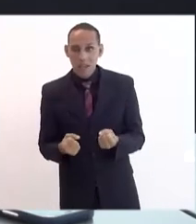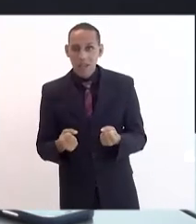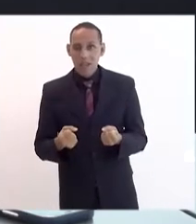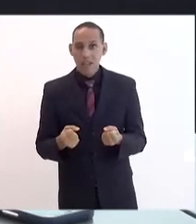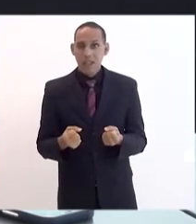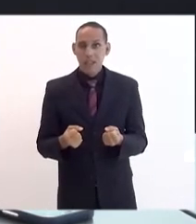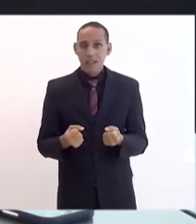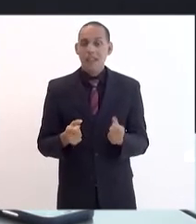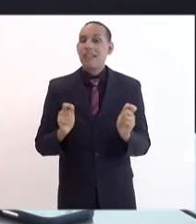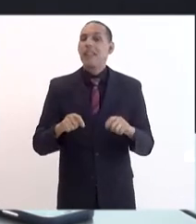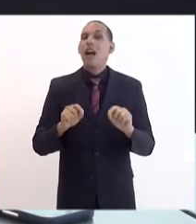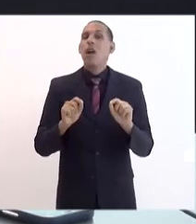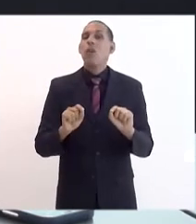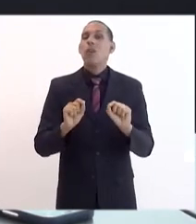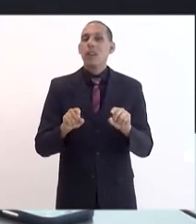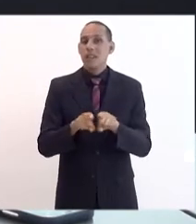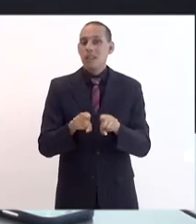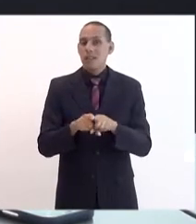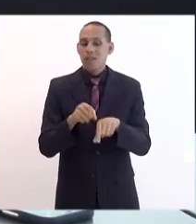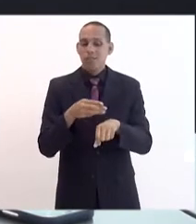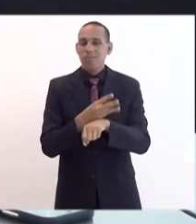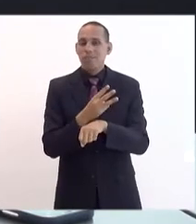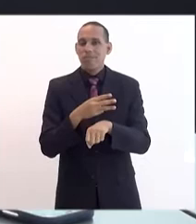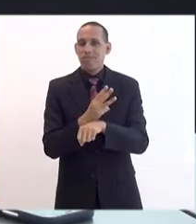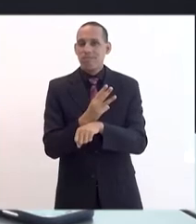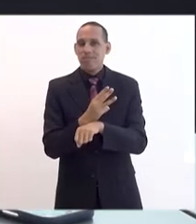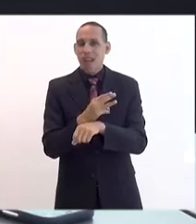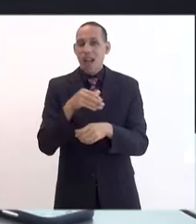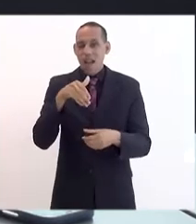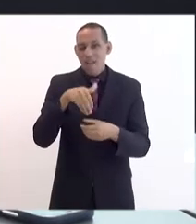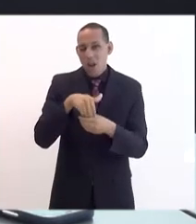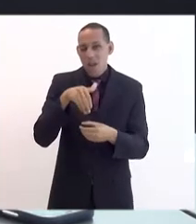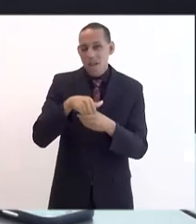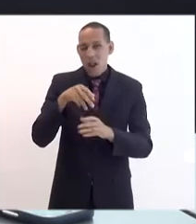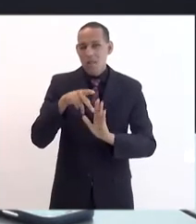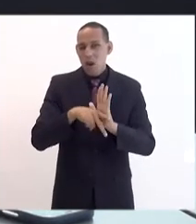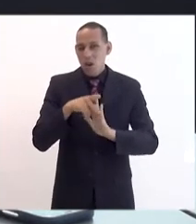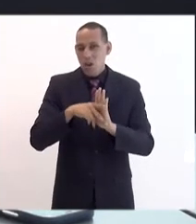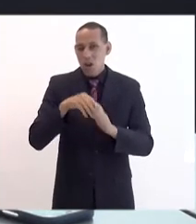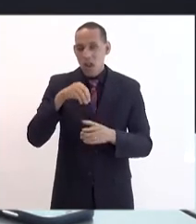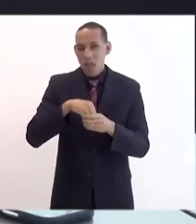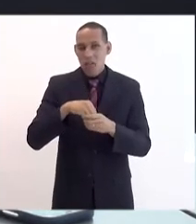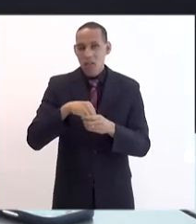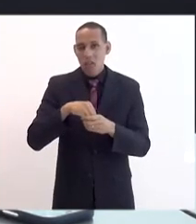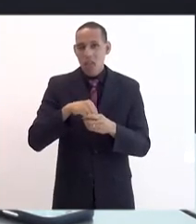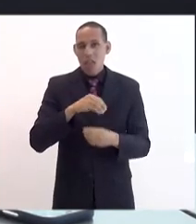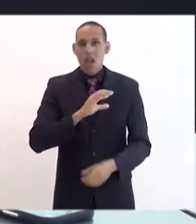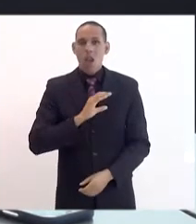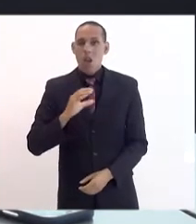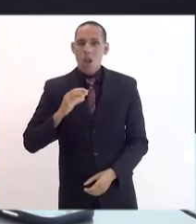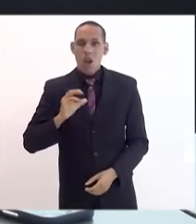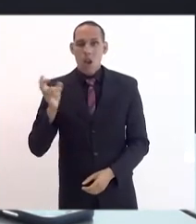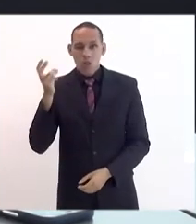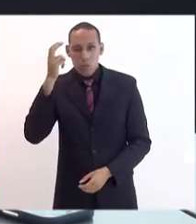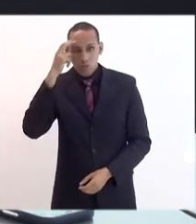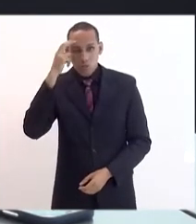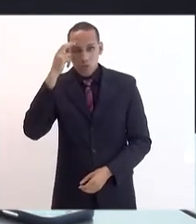abrindo para o ZAP. Para a votação dos projetos na Comissão de Cultura, por